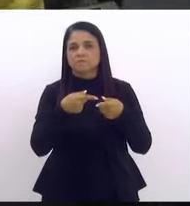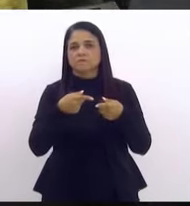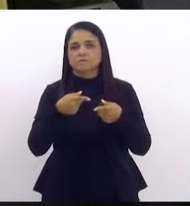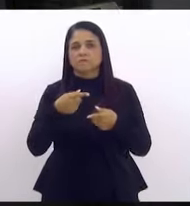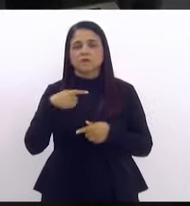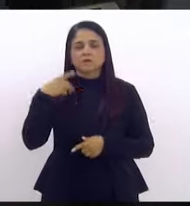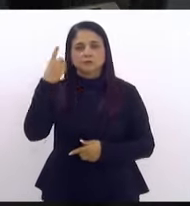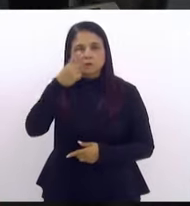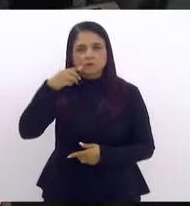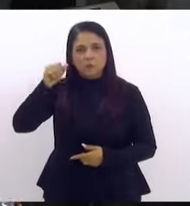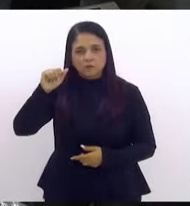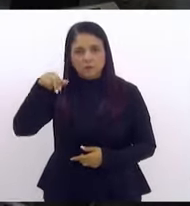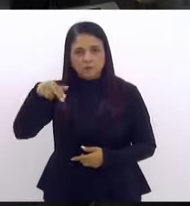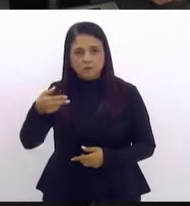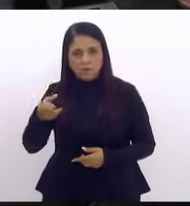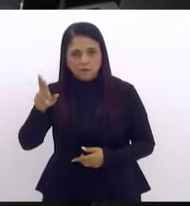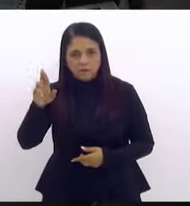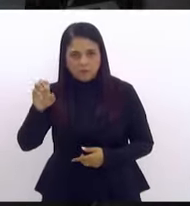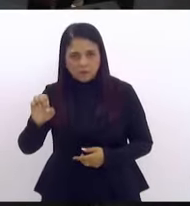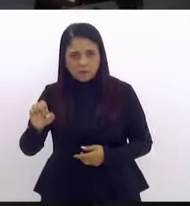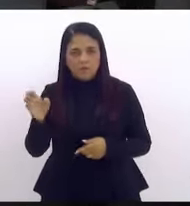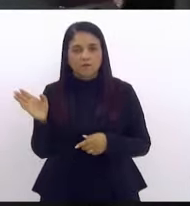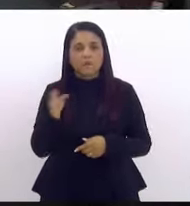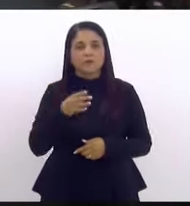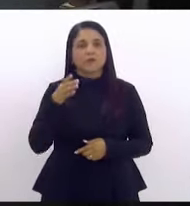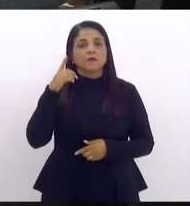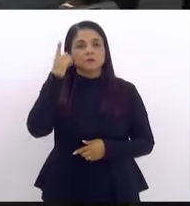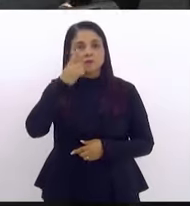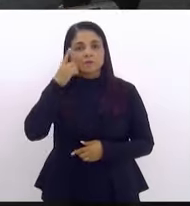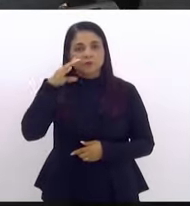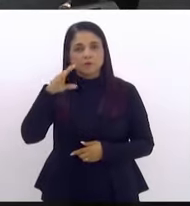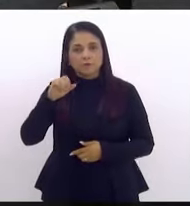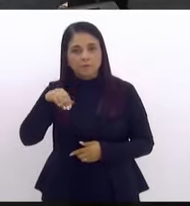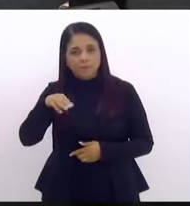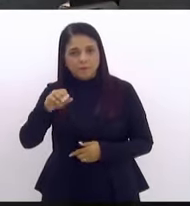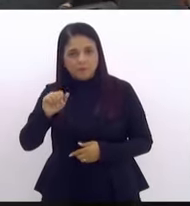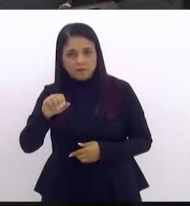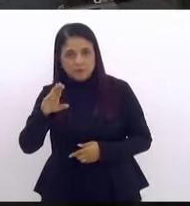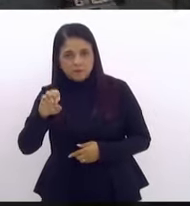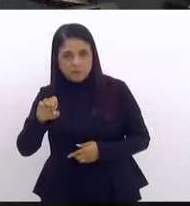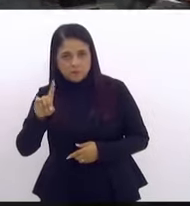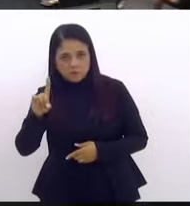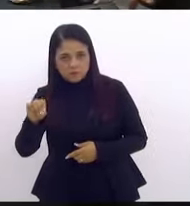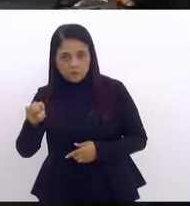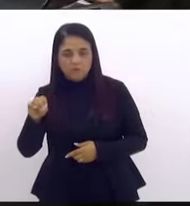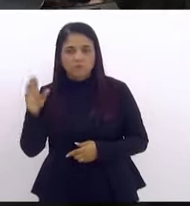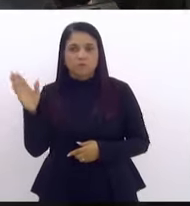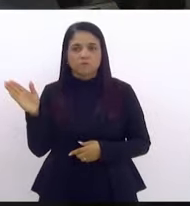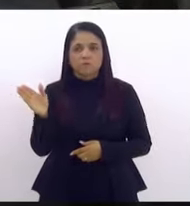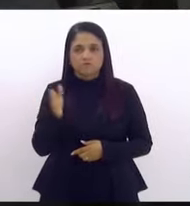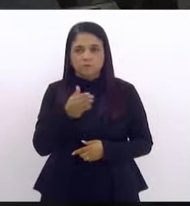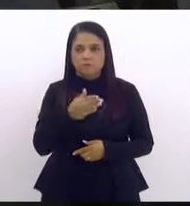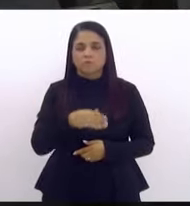André Correia. Deputado Carlos Macedo, por favor.